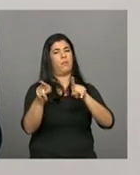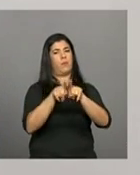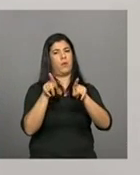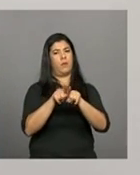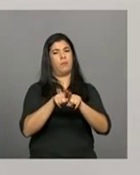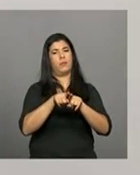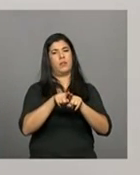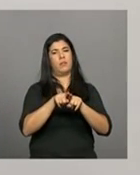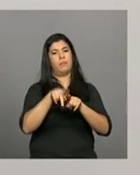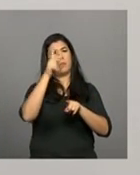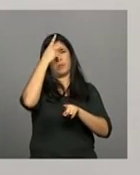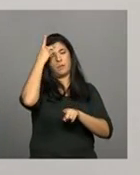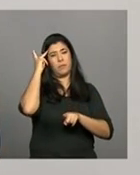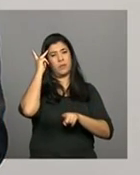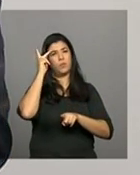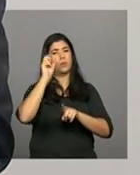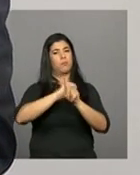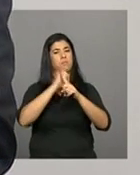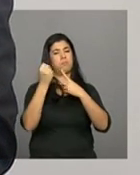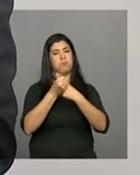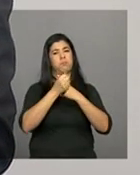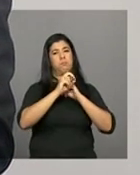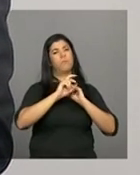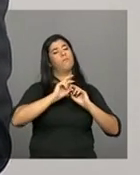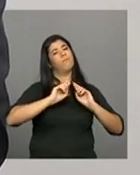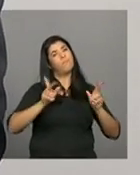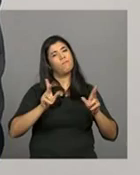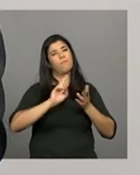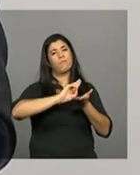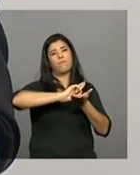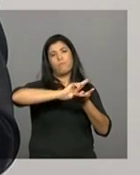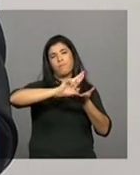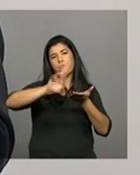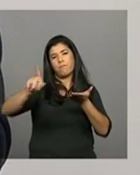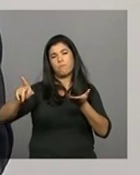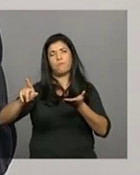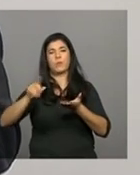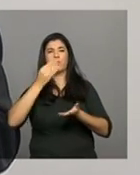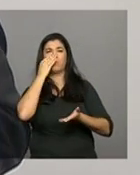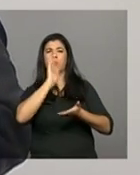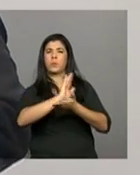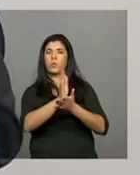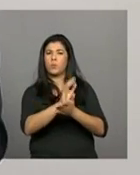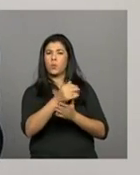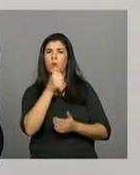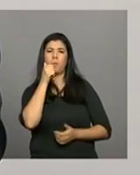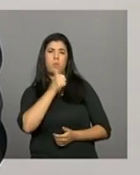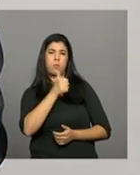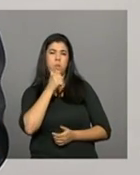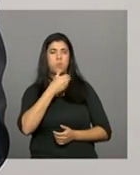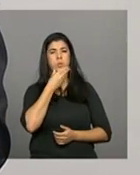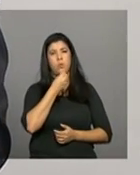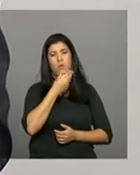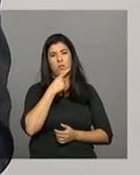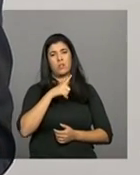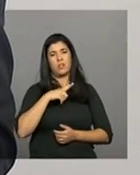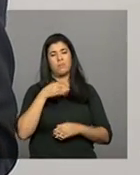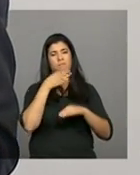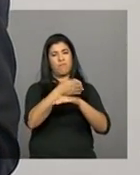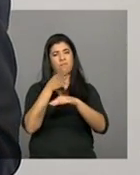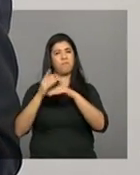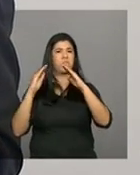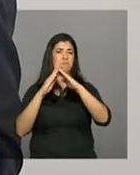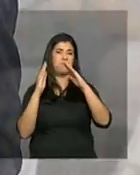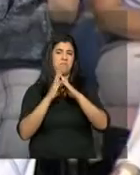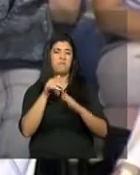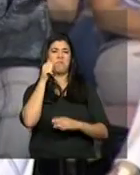civilização. A violência de gênero, infelizmente, ainda faz parte dos lares de milhares de brasileiras.